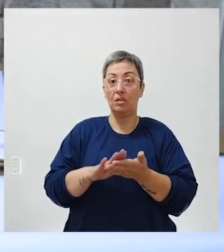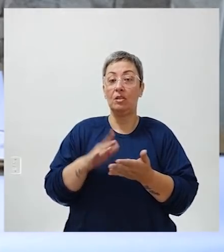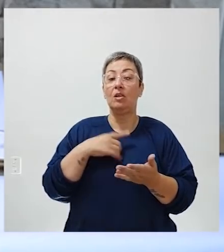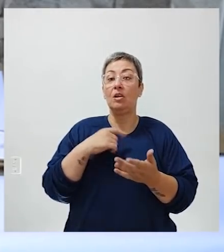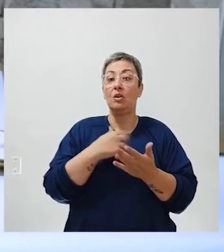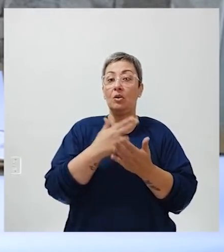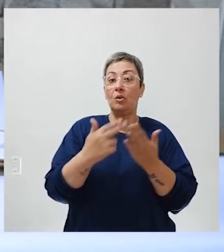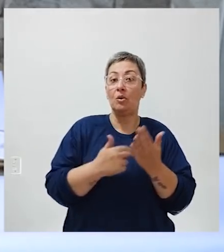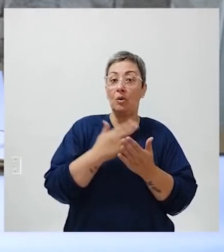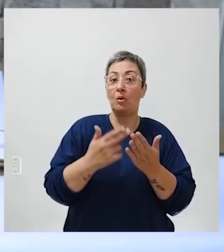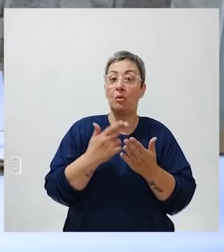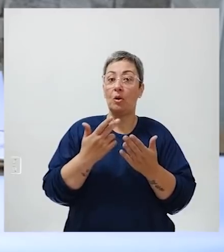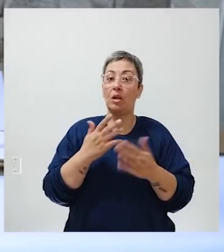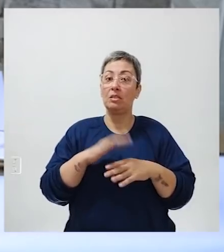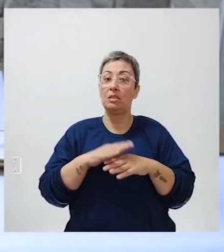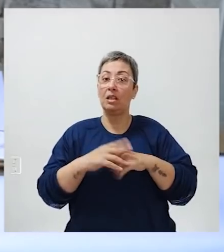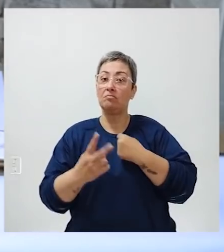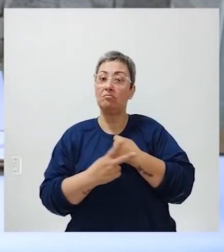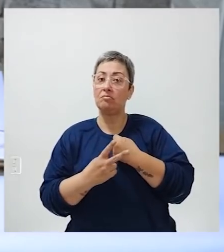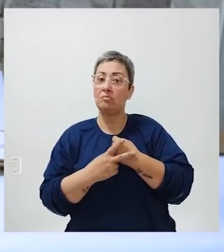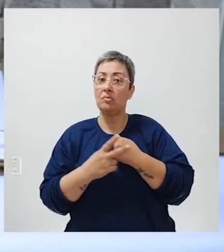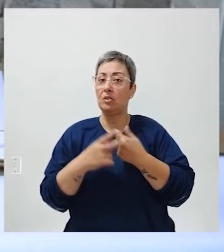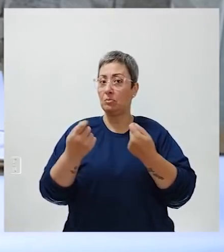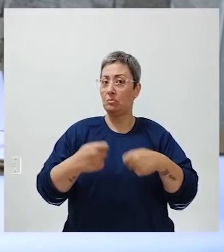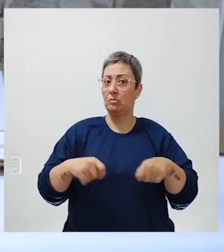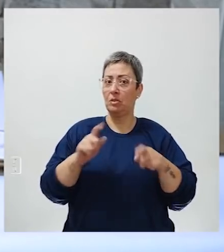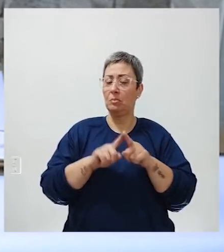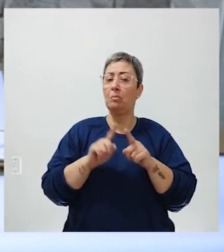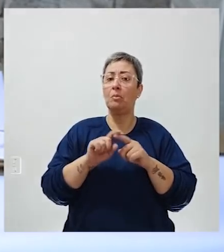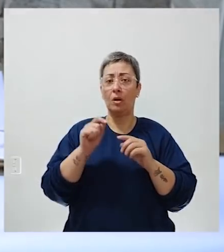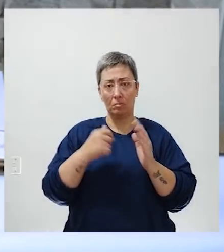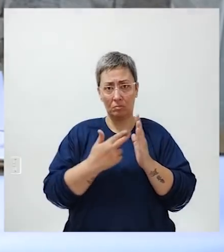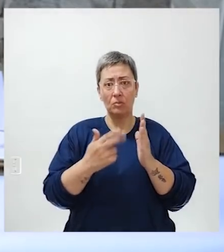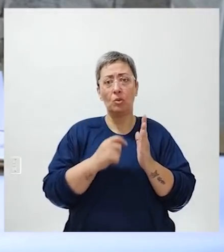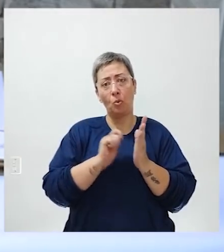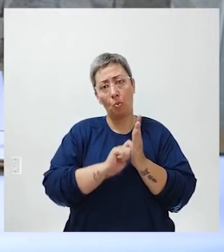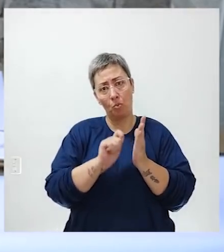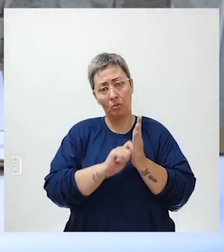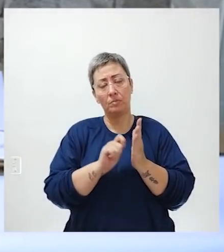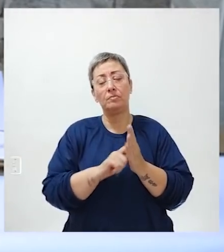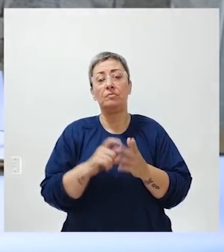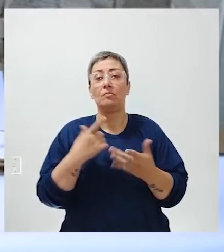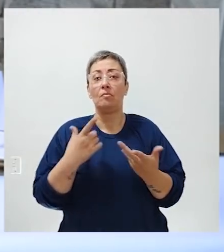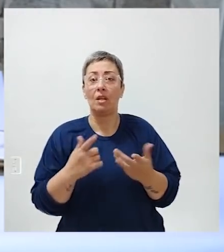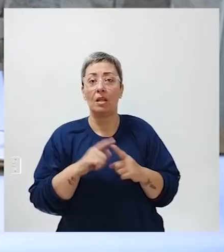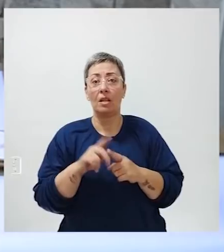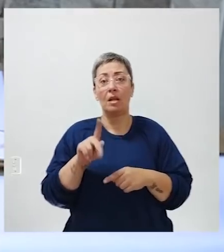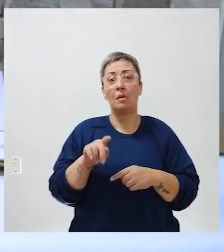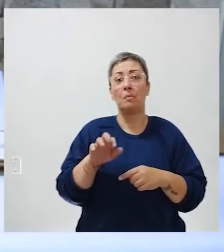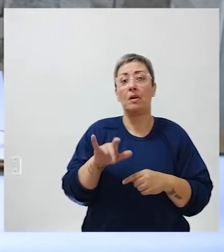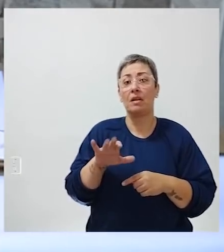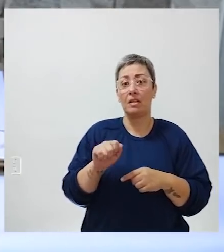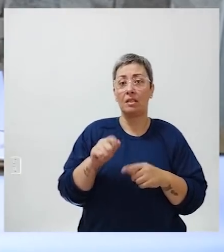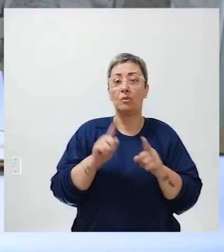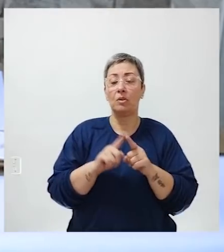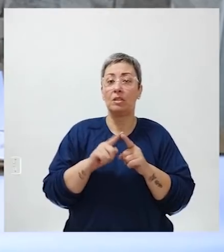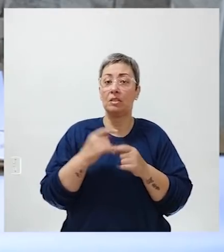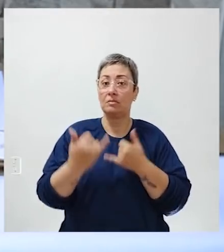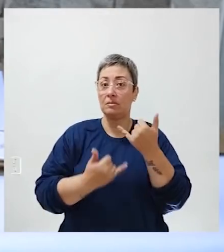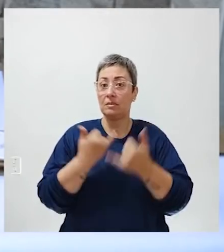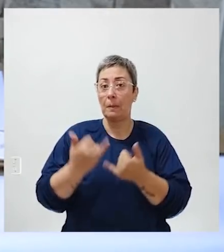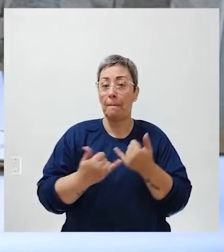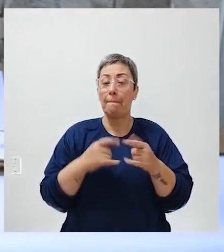figuras que têm algumas ações. Se você não tiver figura, não tem problema, você pode escrever. Nas parlendas, quando tem